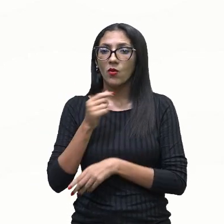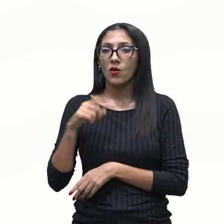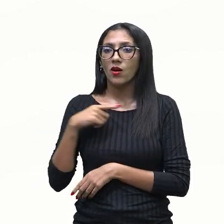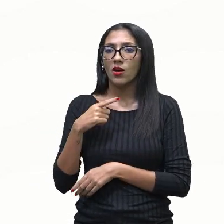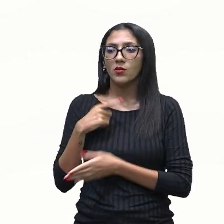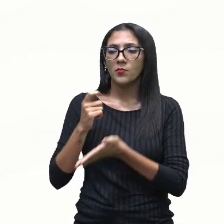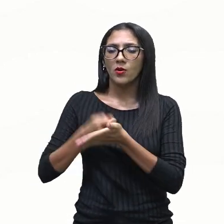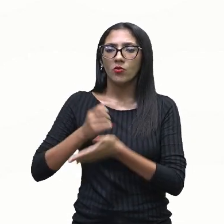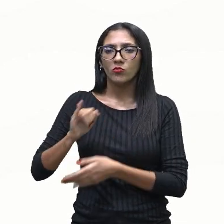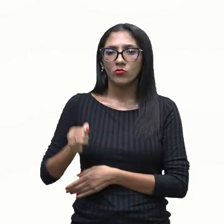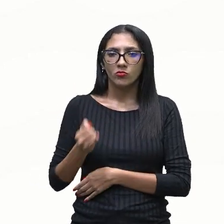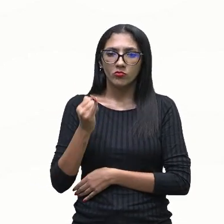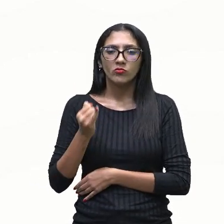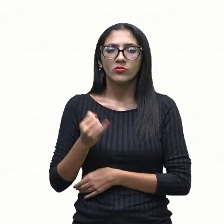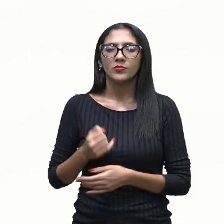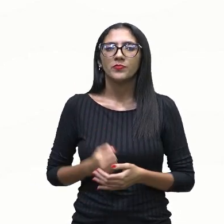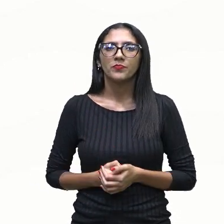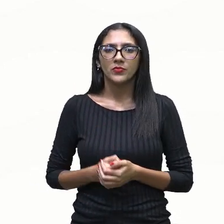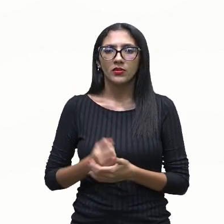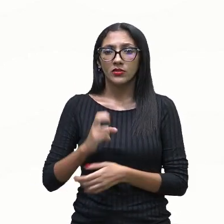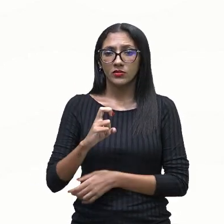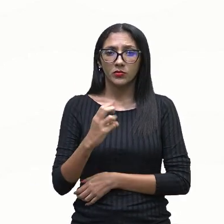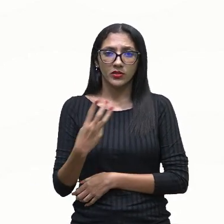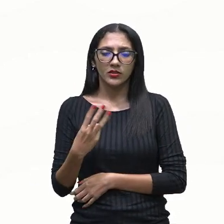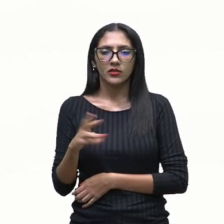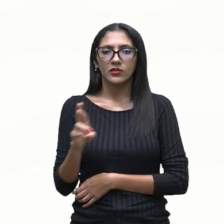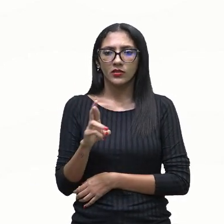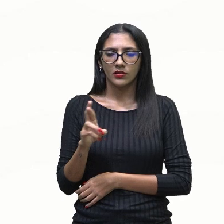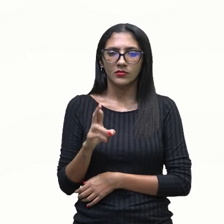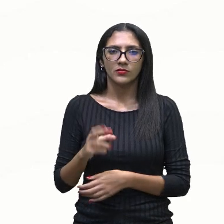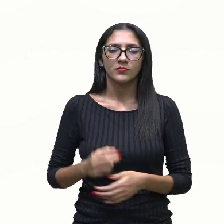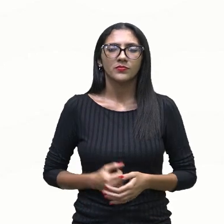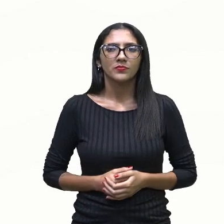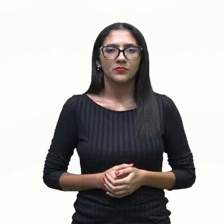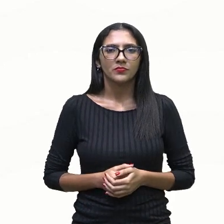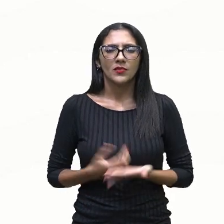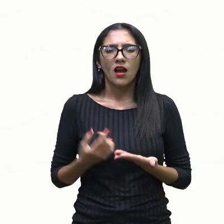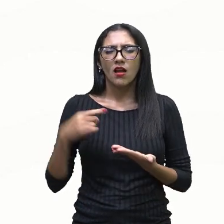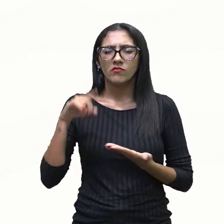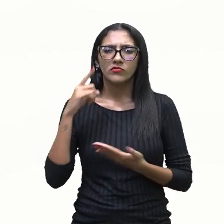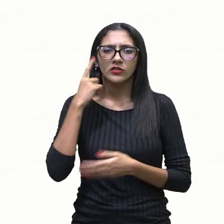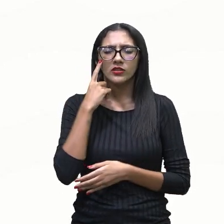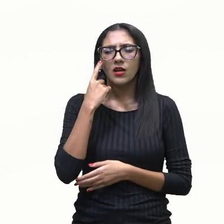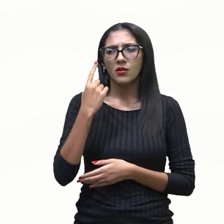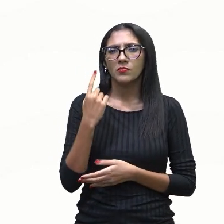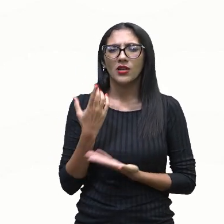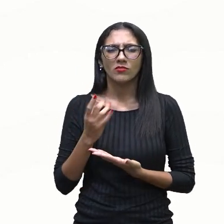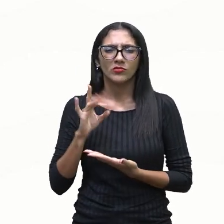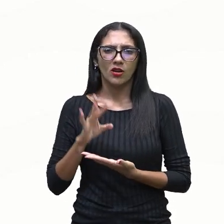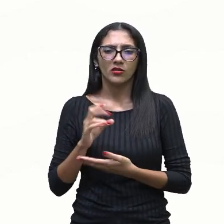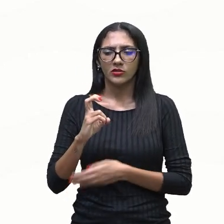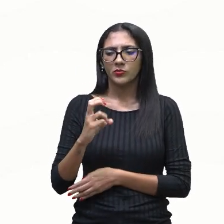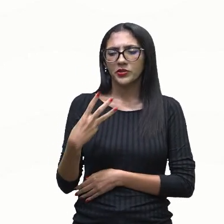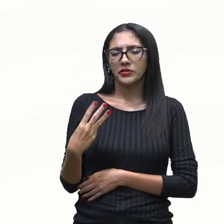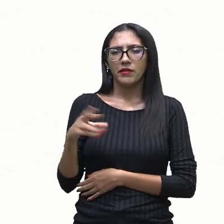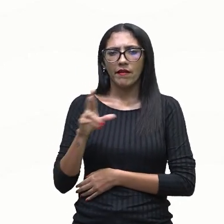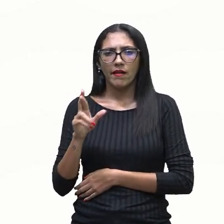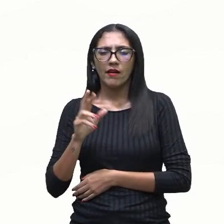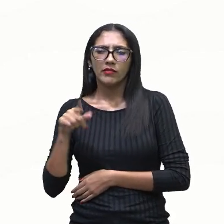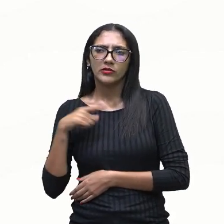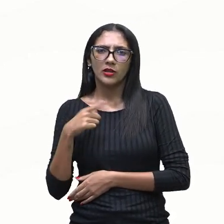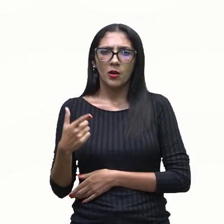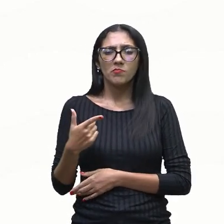total de R$53. Aí você pensa assim, professor, R$53 é um